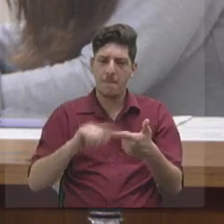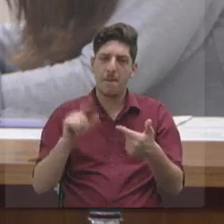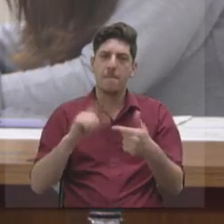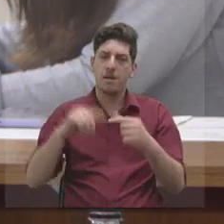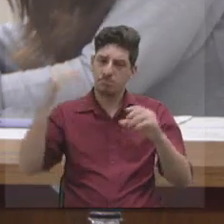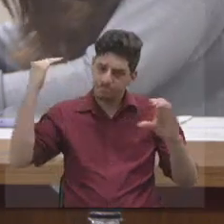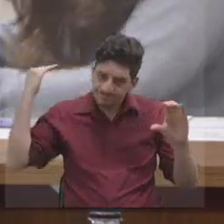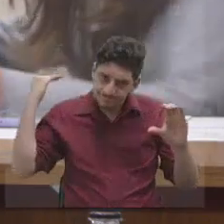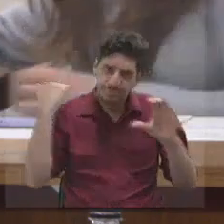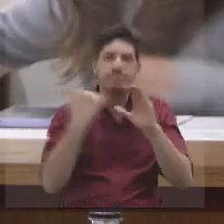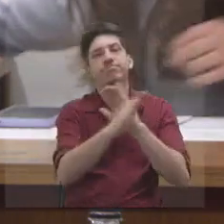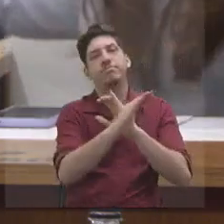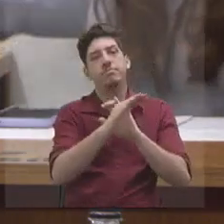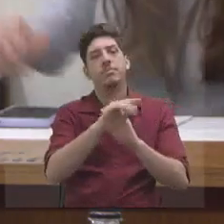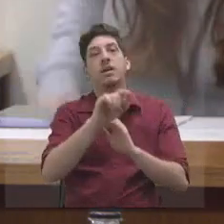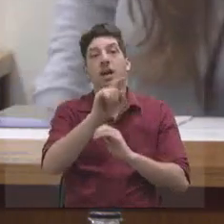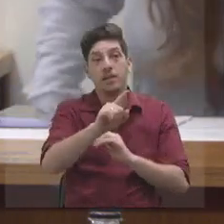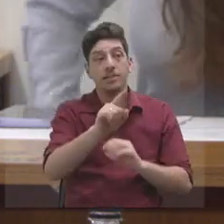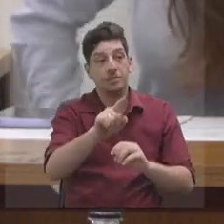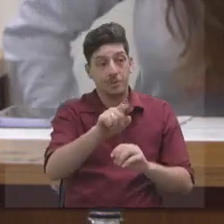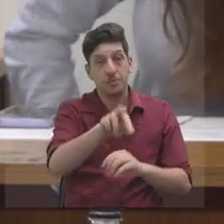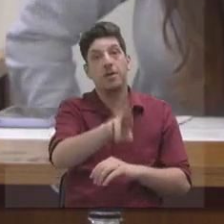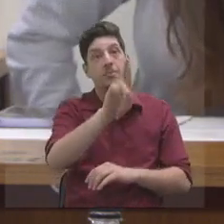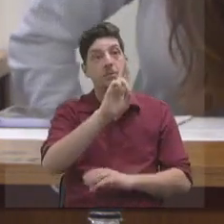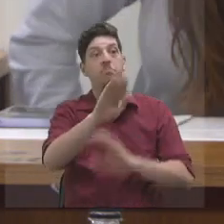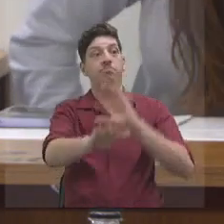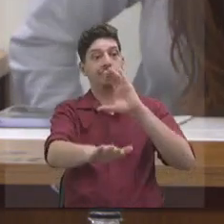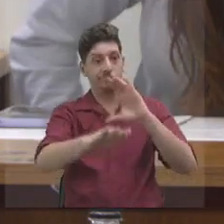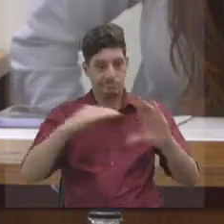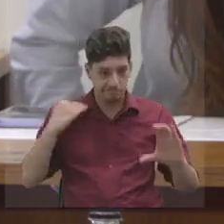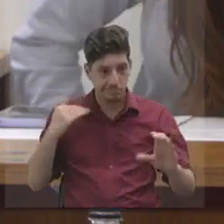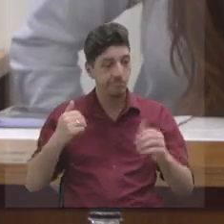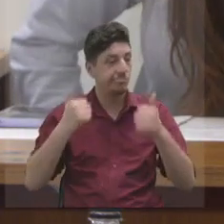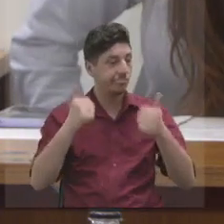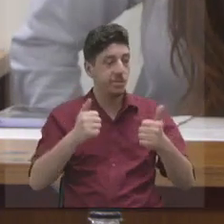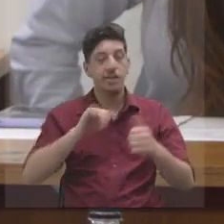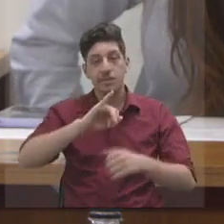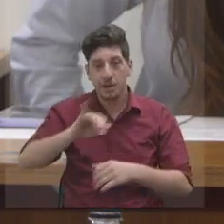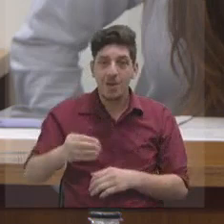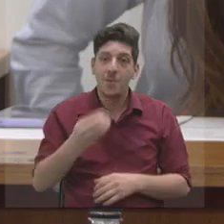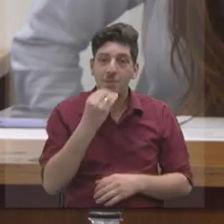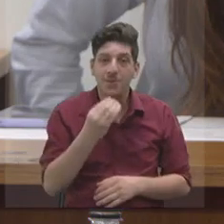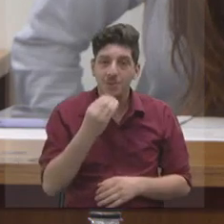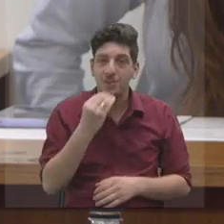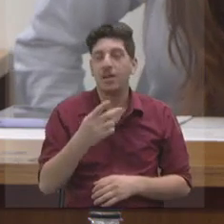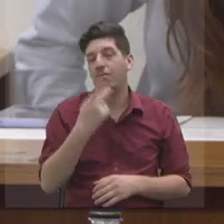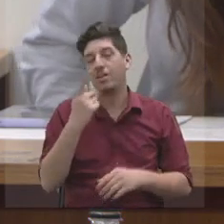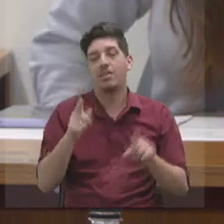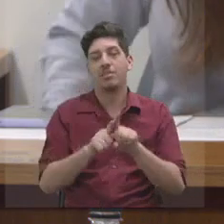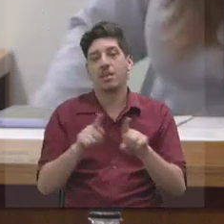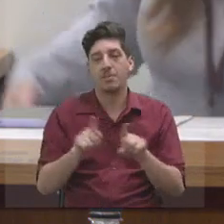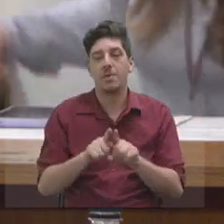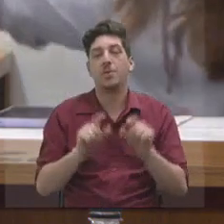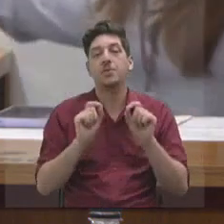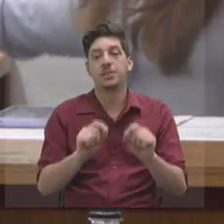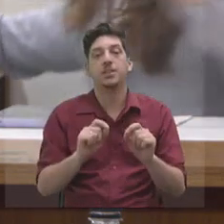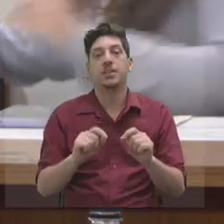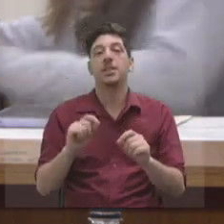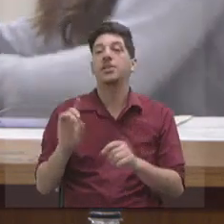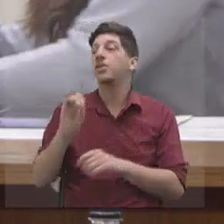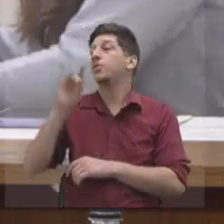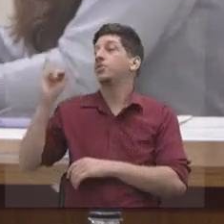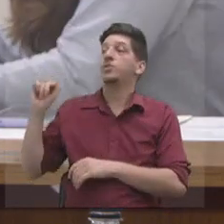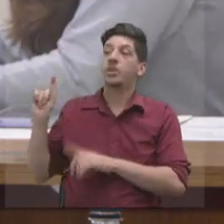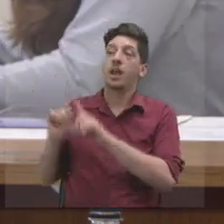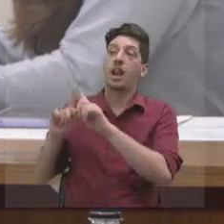eu acho que é oportuno a gente também poder novamente ressaltá-las para que daquela data até a data de hoje